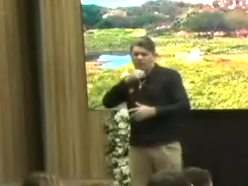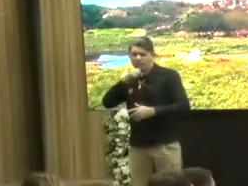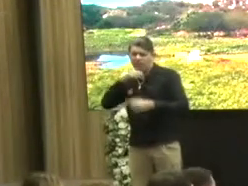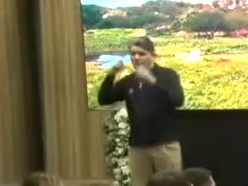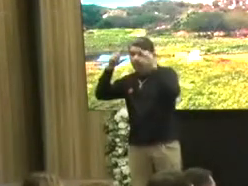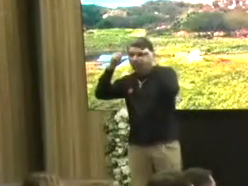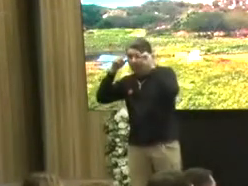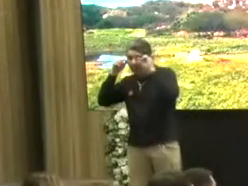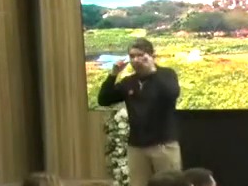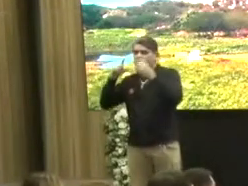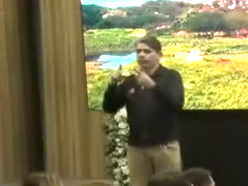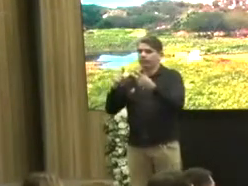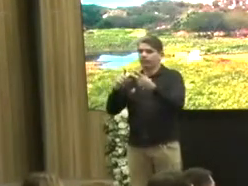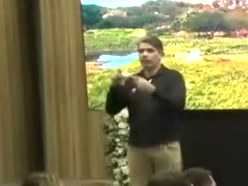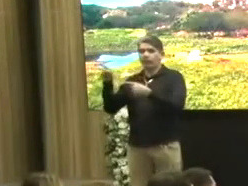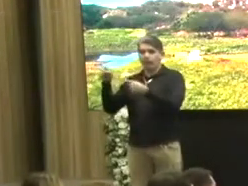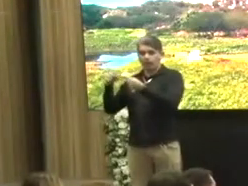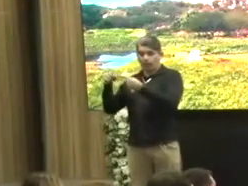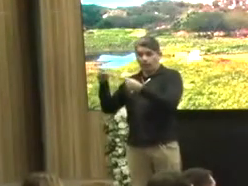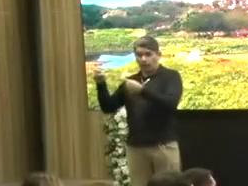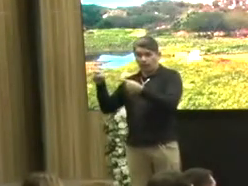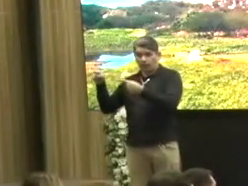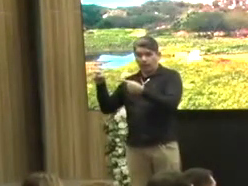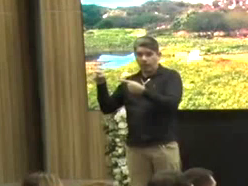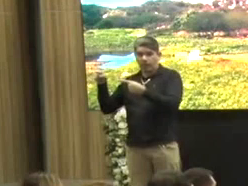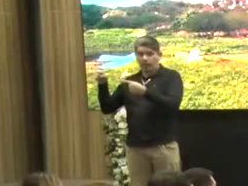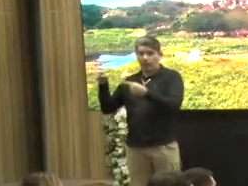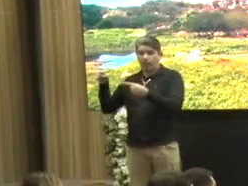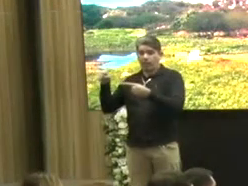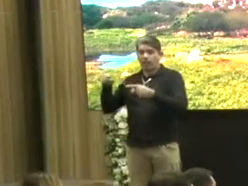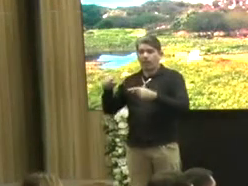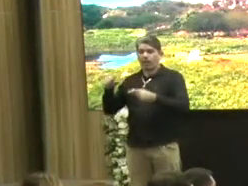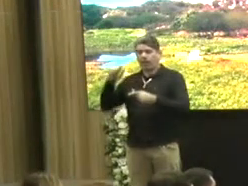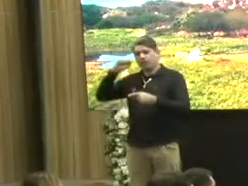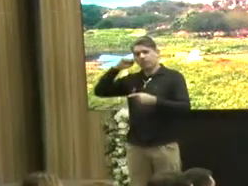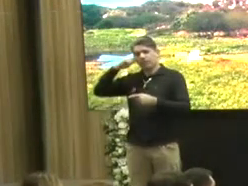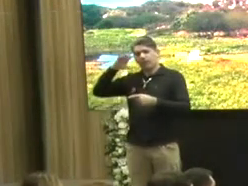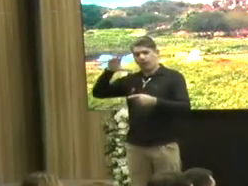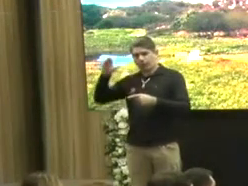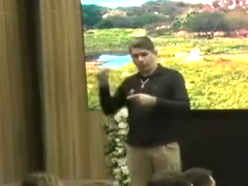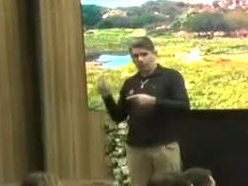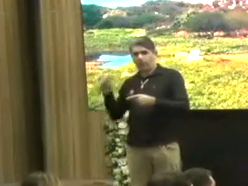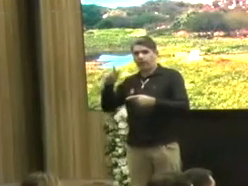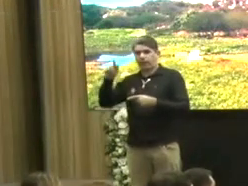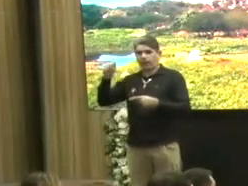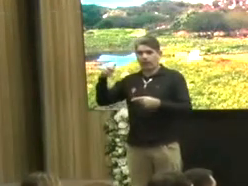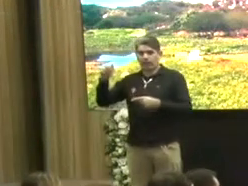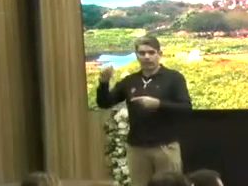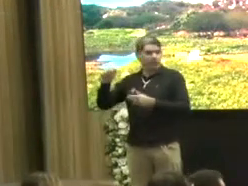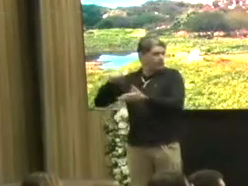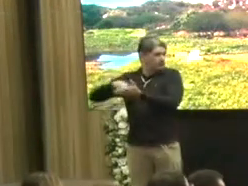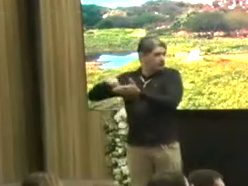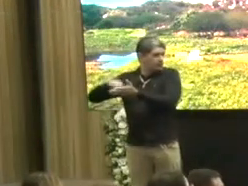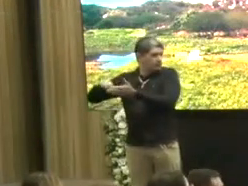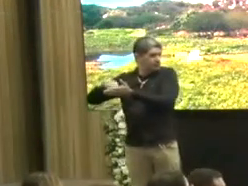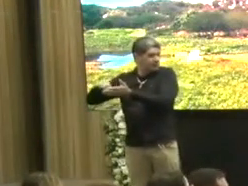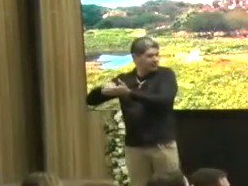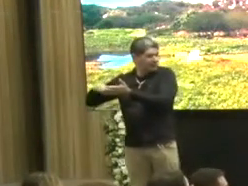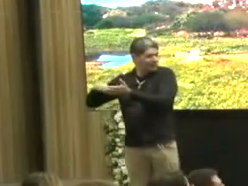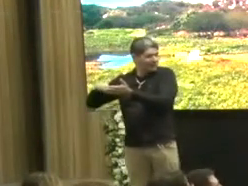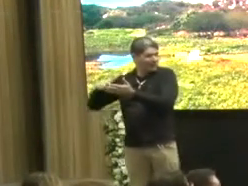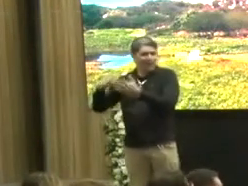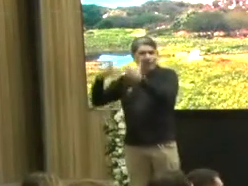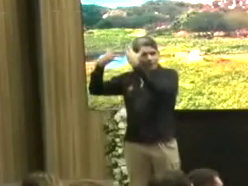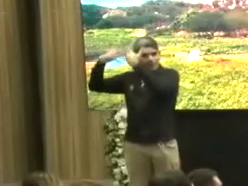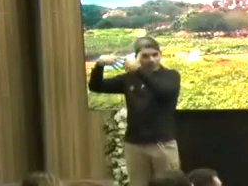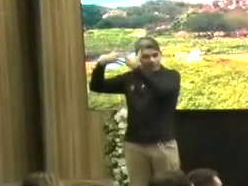Cugoano, ele é de Gana. E ele escreve pensamentos e sentimentos sobre